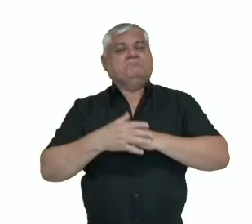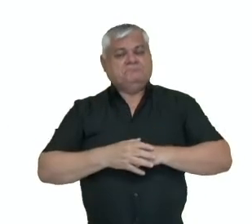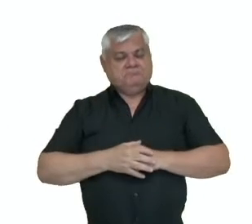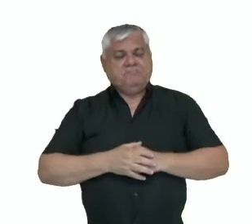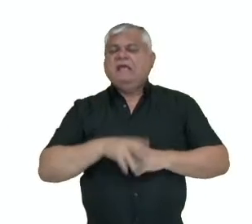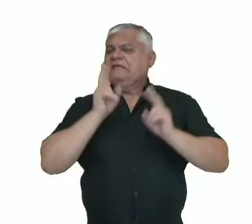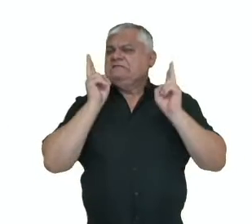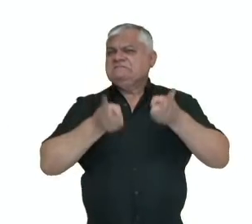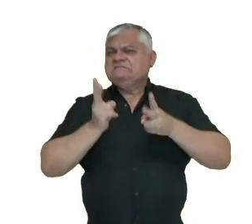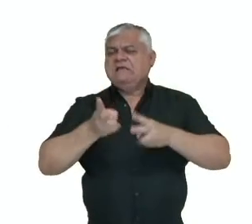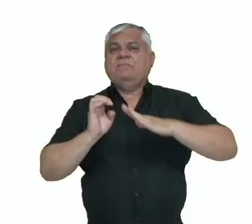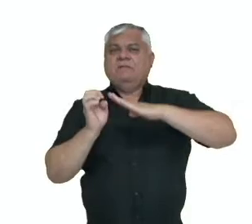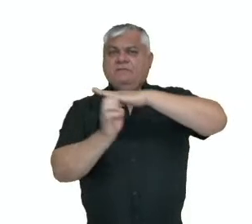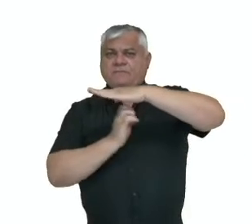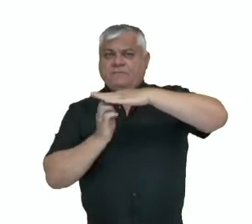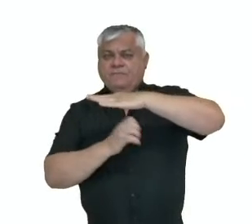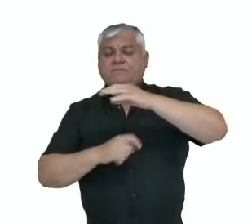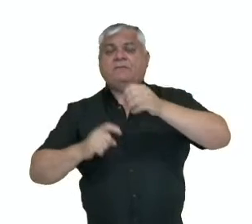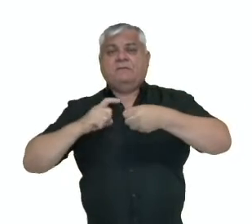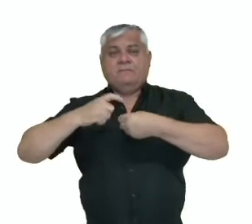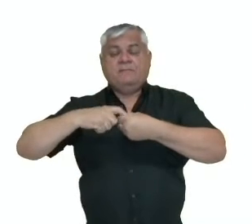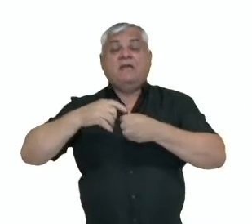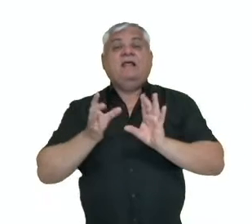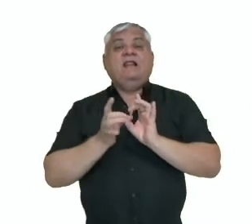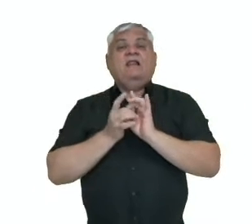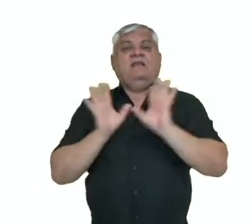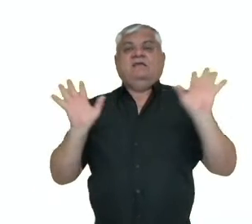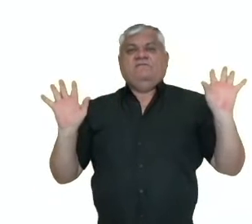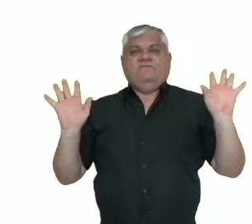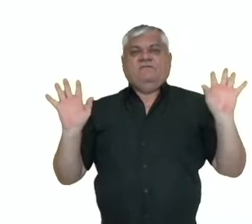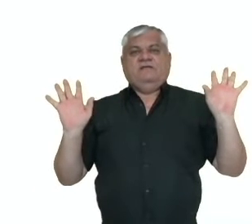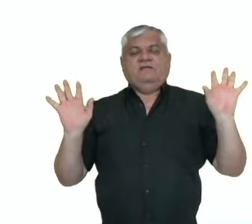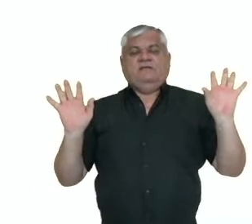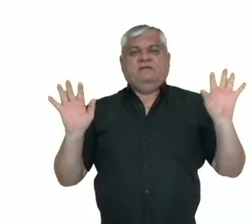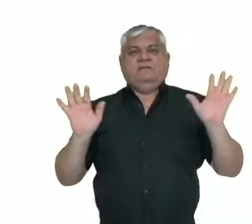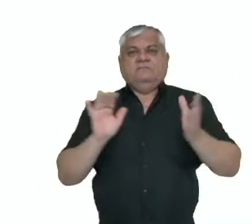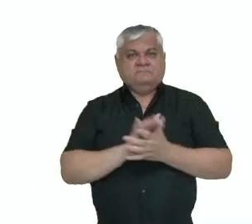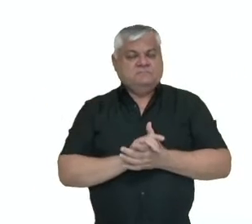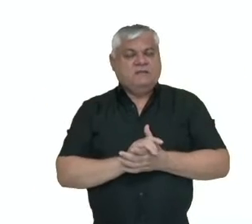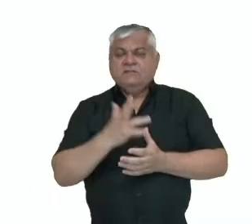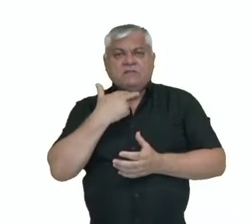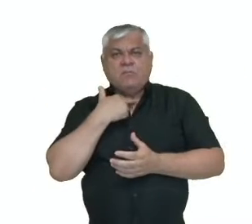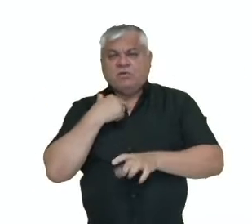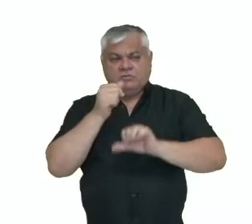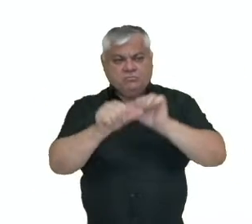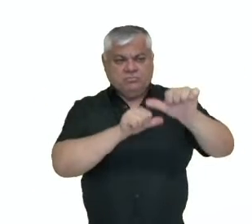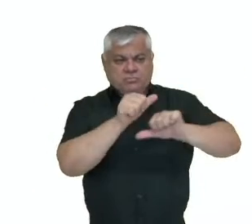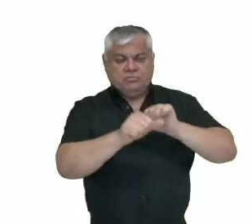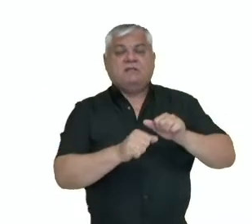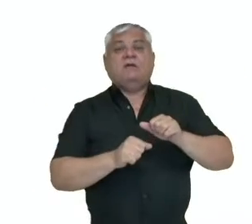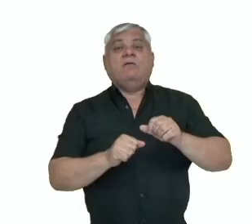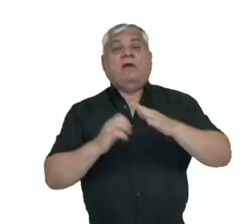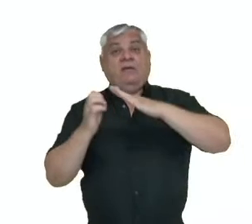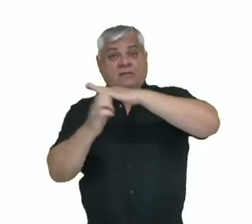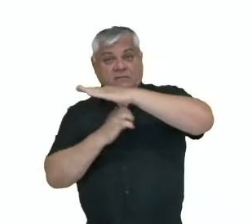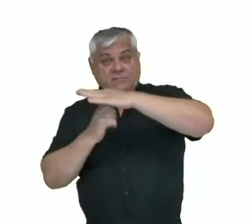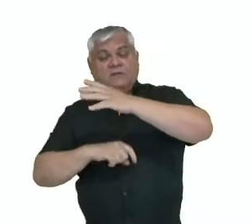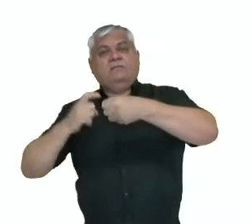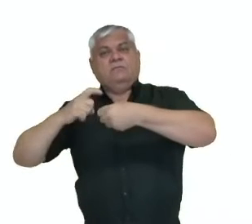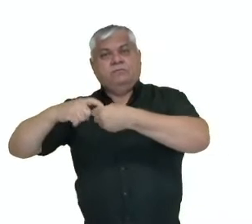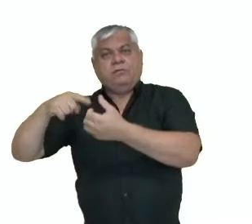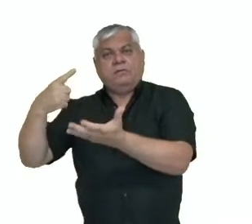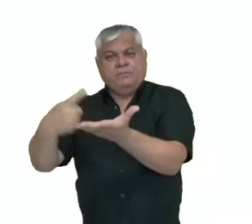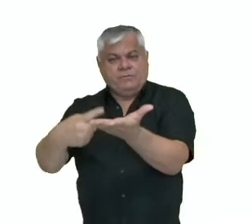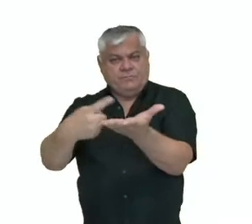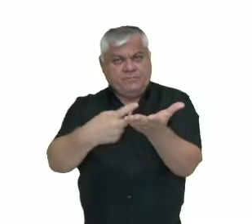foi sinônimo de liberdade, portanto, nada deve mudar isso. As cooperativas até podem firmar acordos com